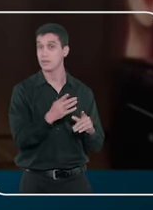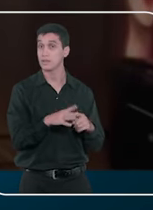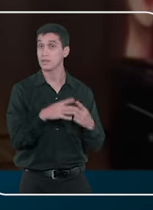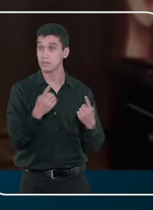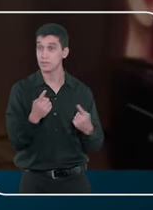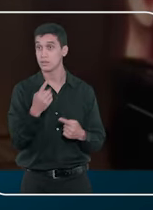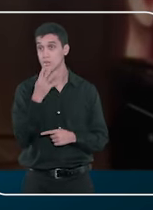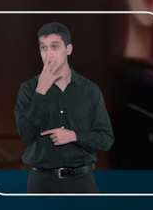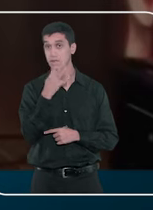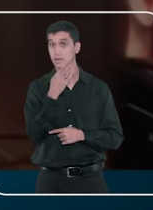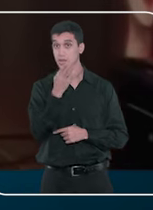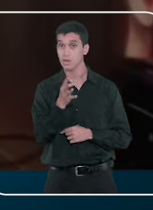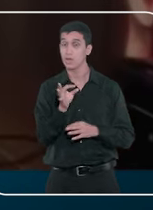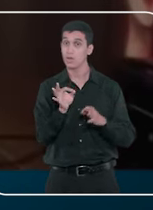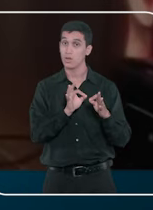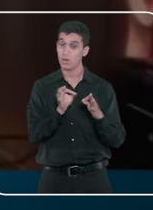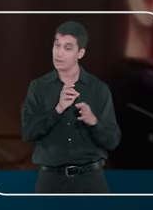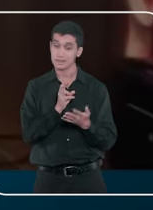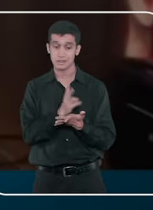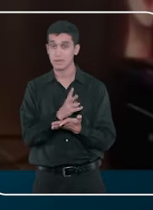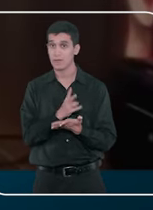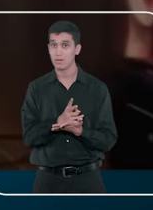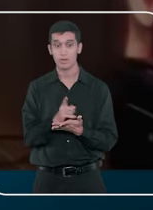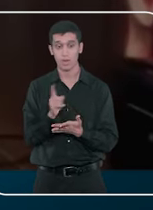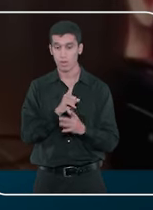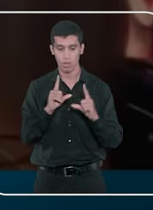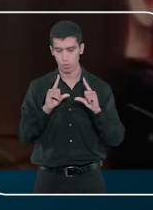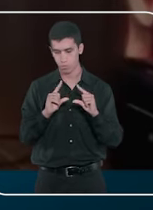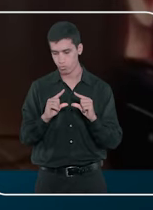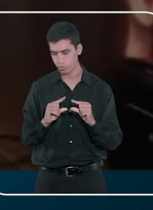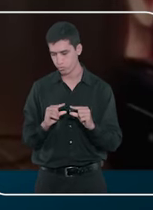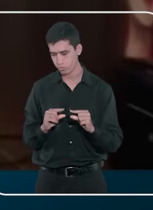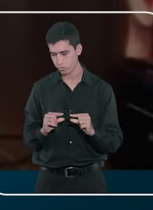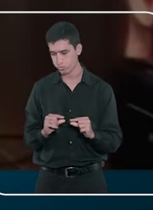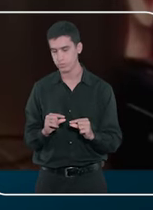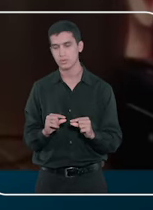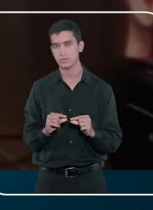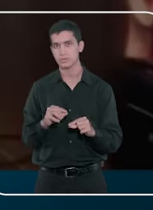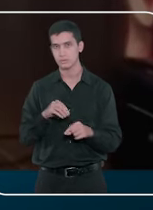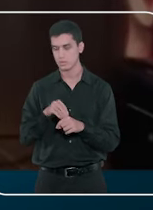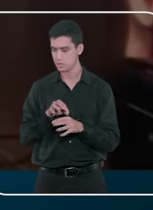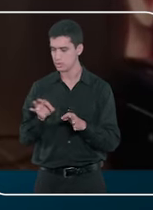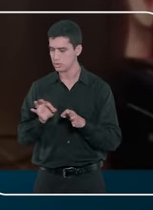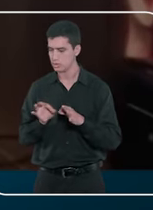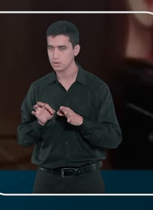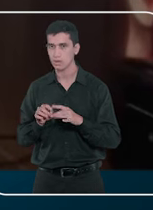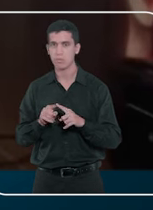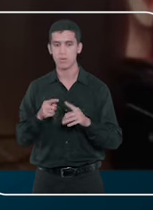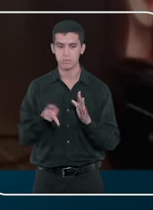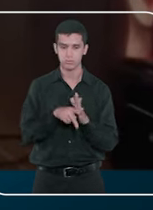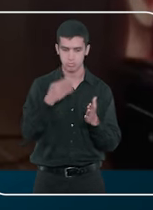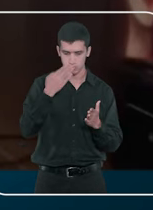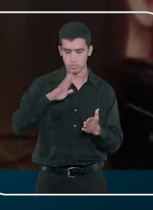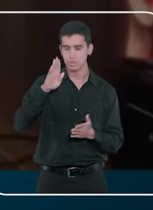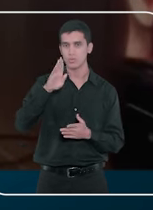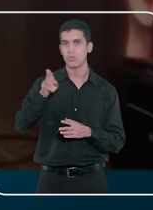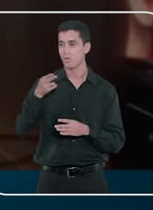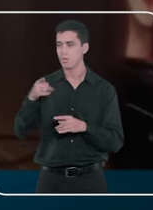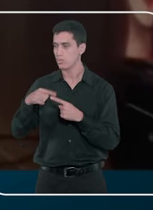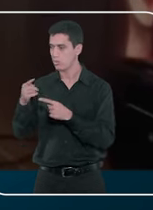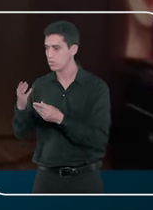de trato sucessivo. Ele não se esgota na mera celebração e posterior homologação, mas se